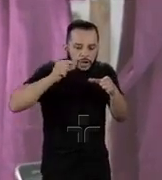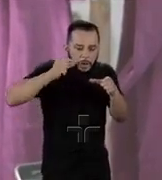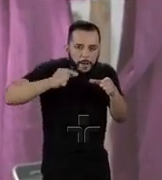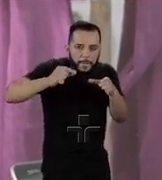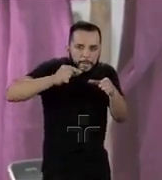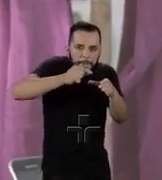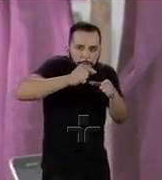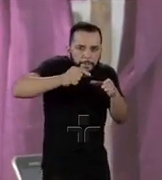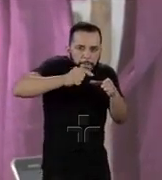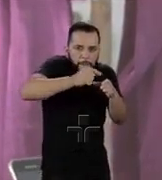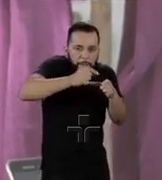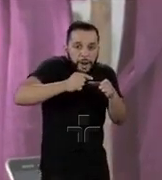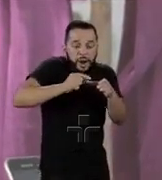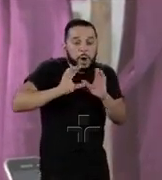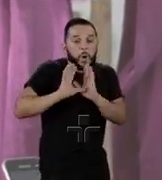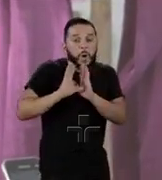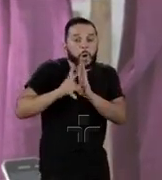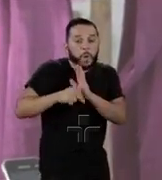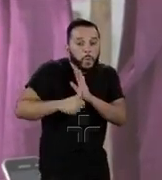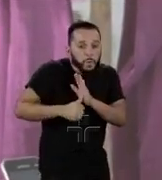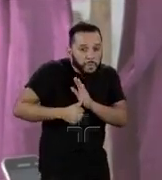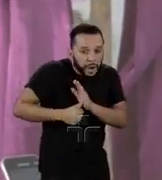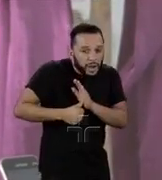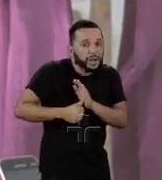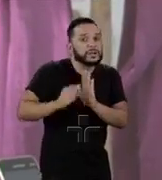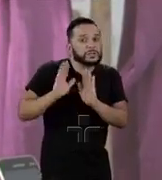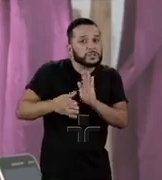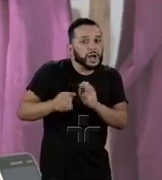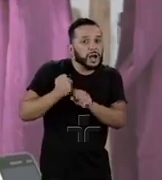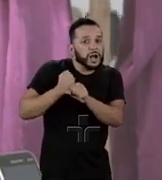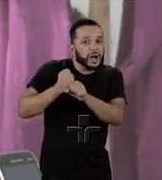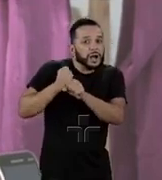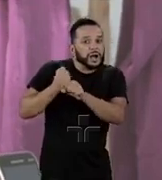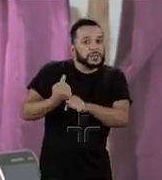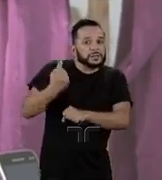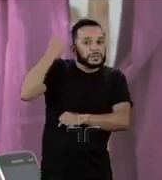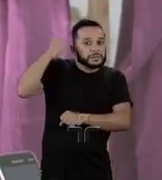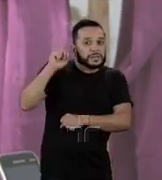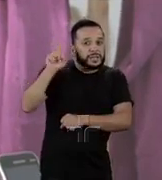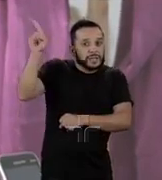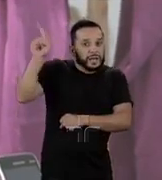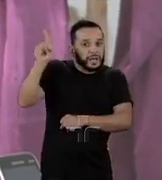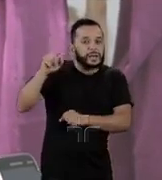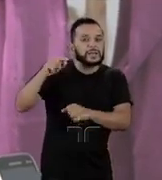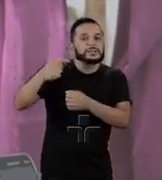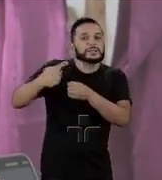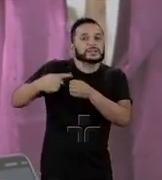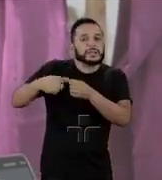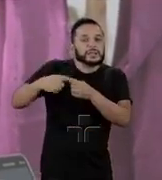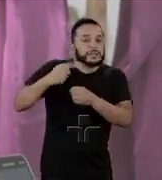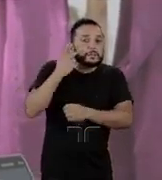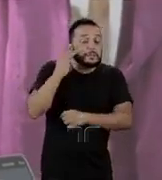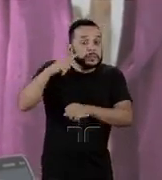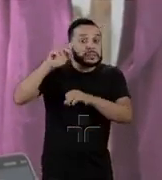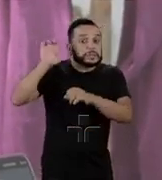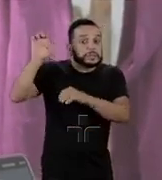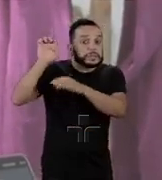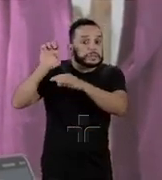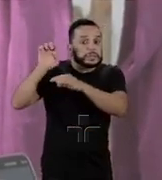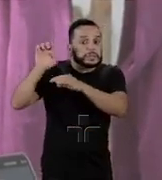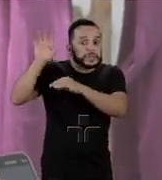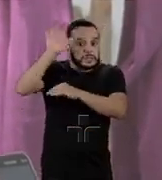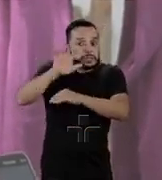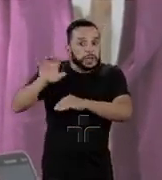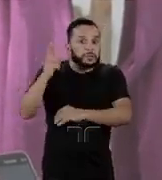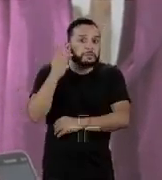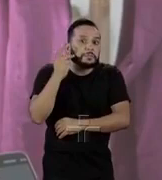informação que eu tenho, lá atrás, anos atrás, na Paraíba. E a Polícia Federal já